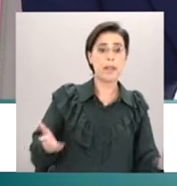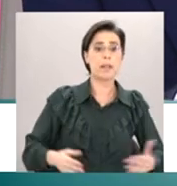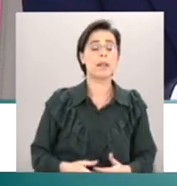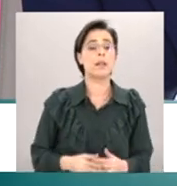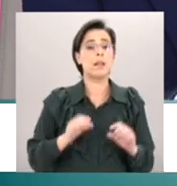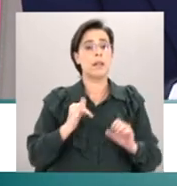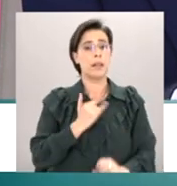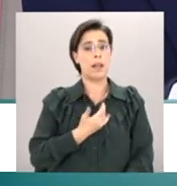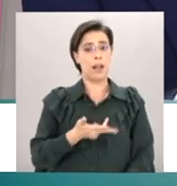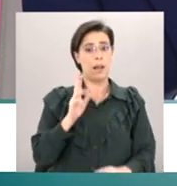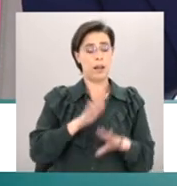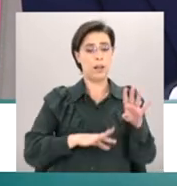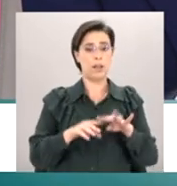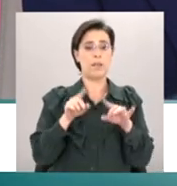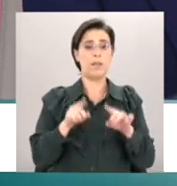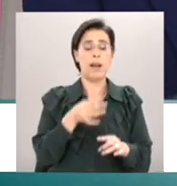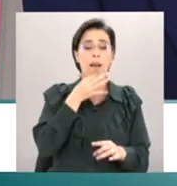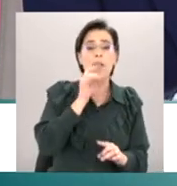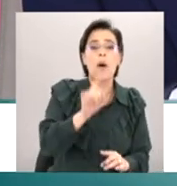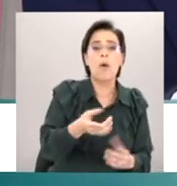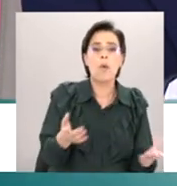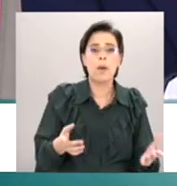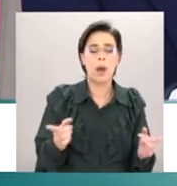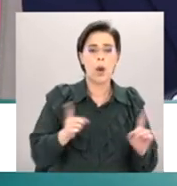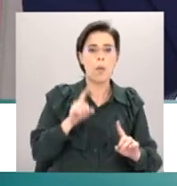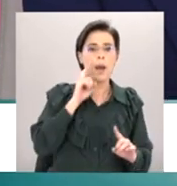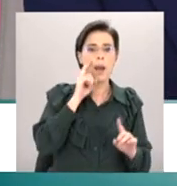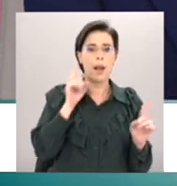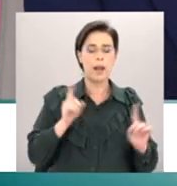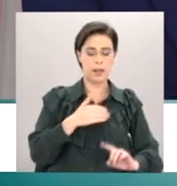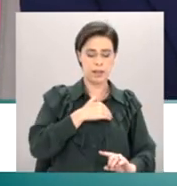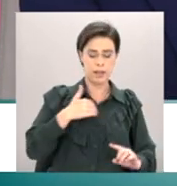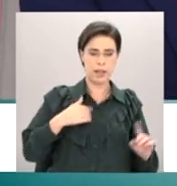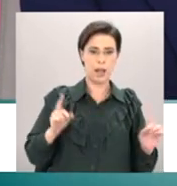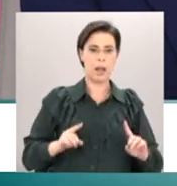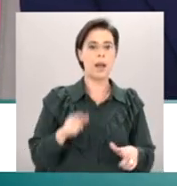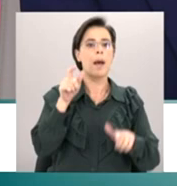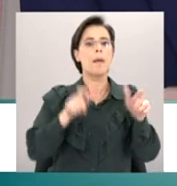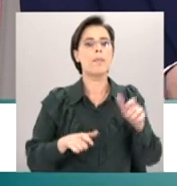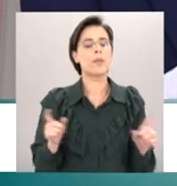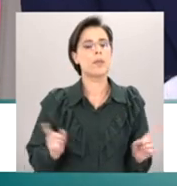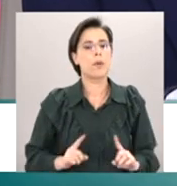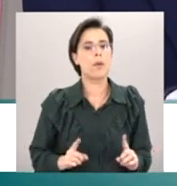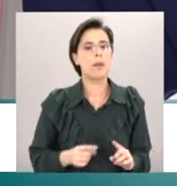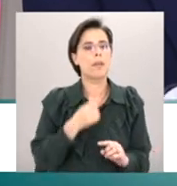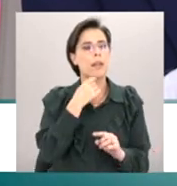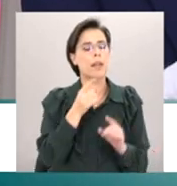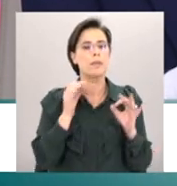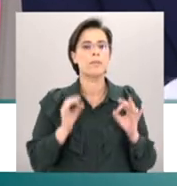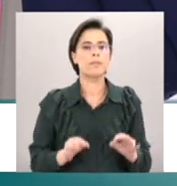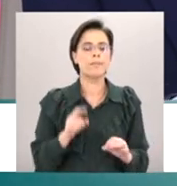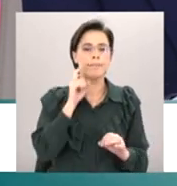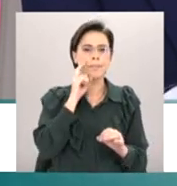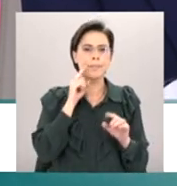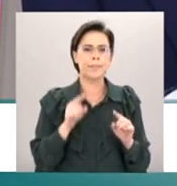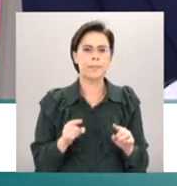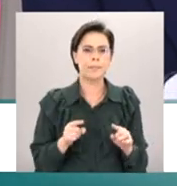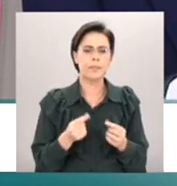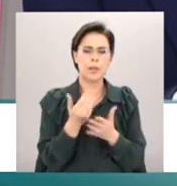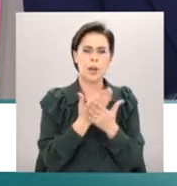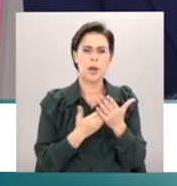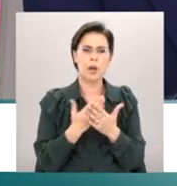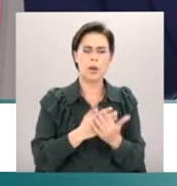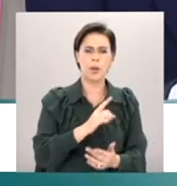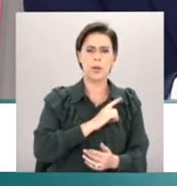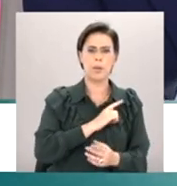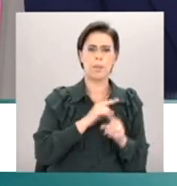o que incentivo Liberal está a fazer a falar não é da garantia da Saúde à população o que está a falar da garantia do negócio